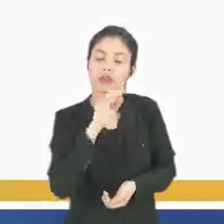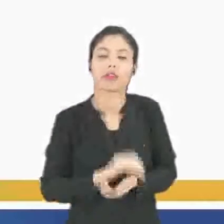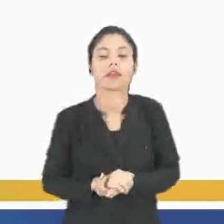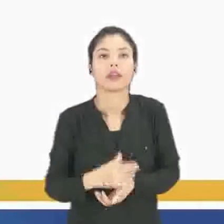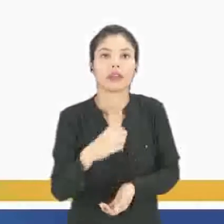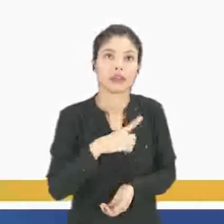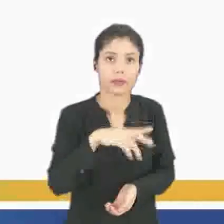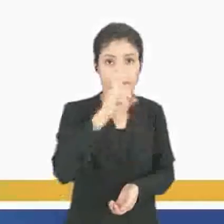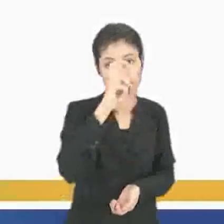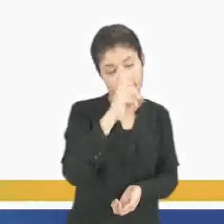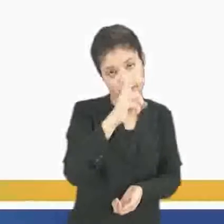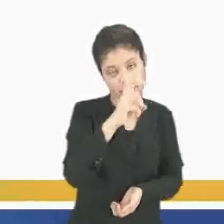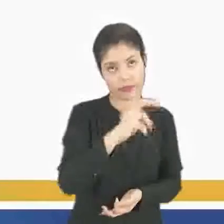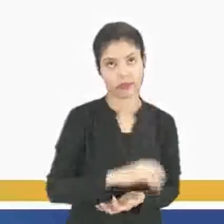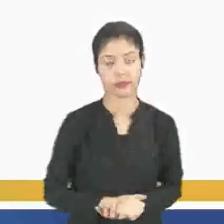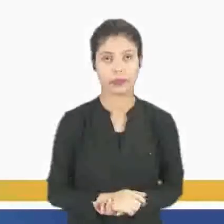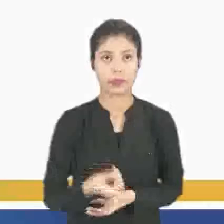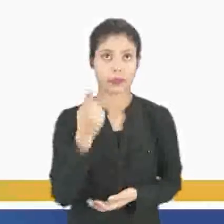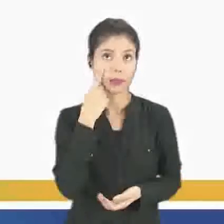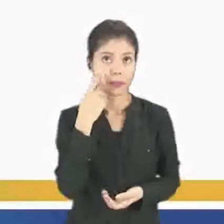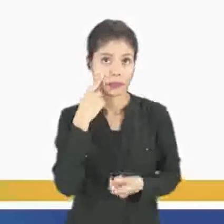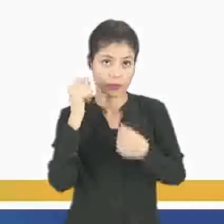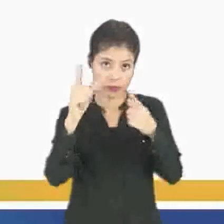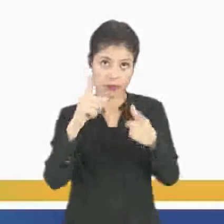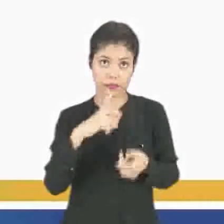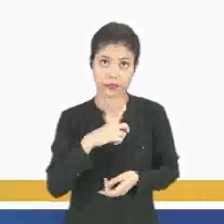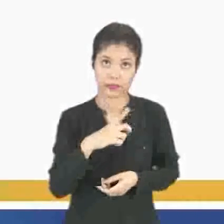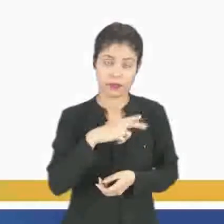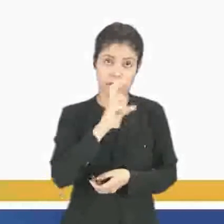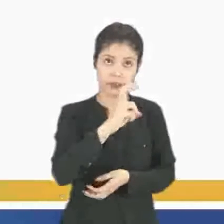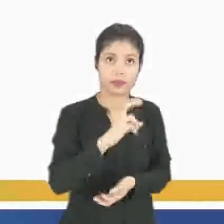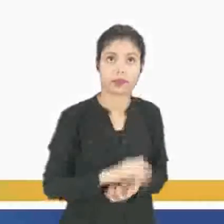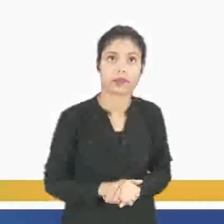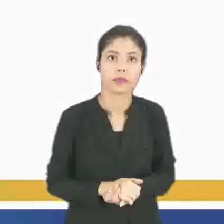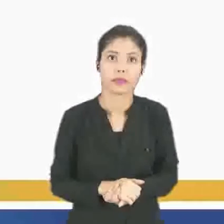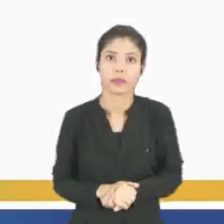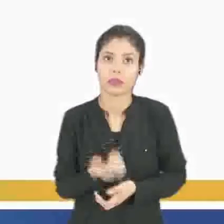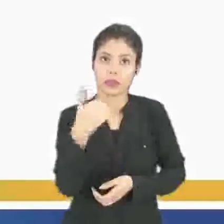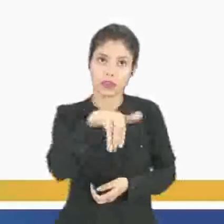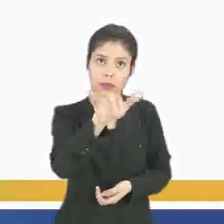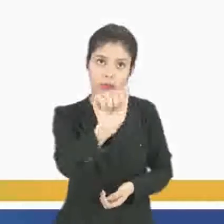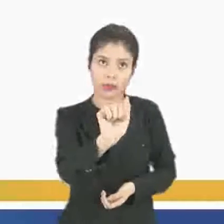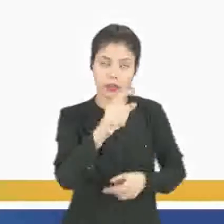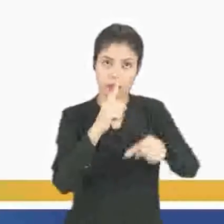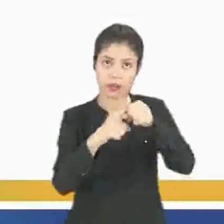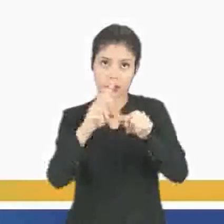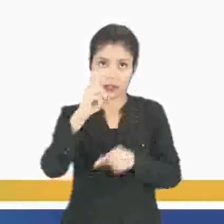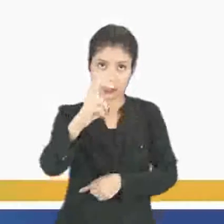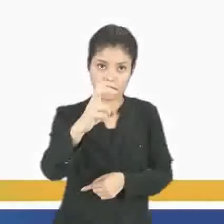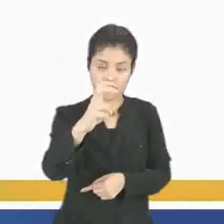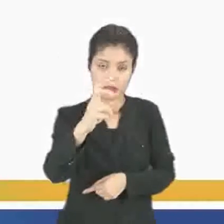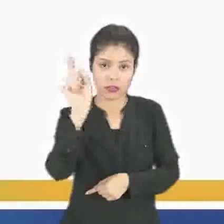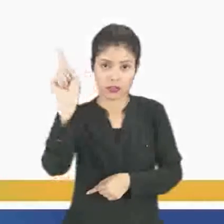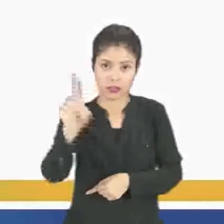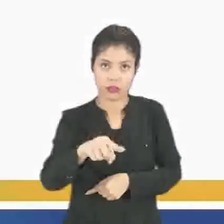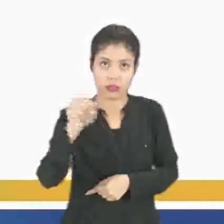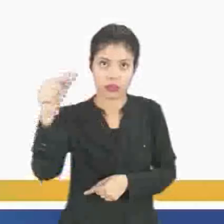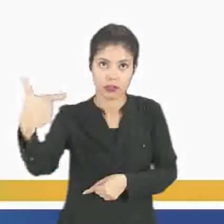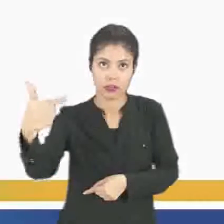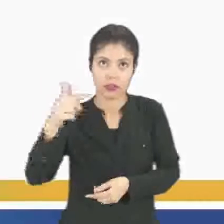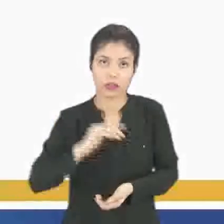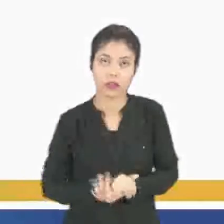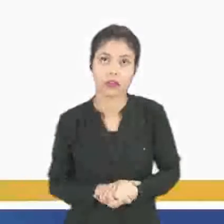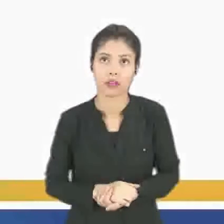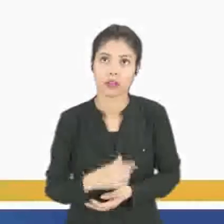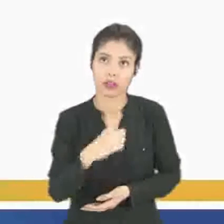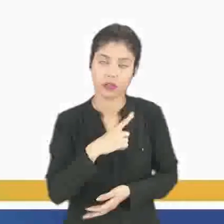eu tenho que é 5. Observa bem aqui que é 5, tá? Aí vai ficar YA mais YB. O